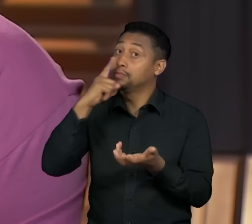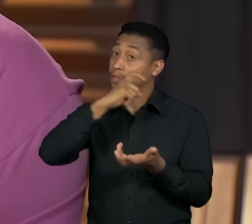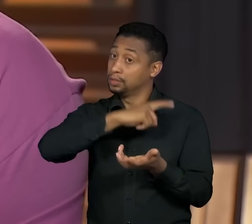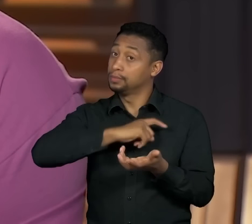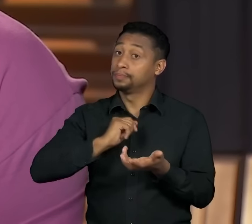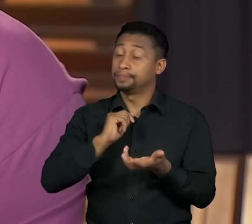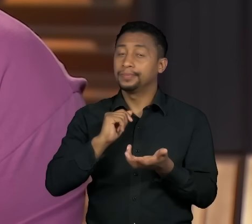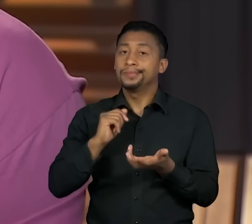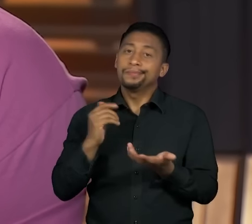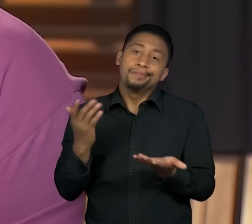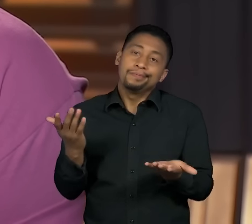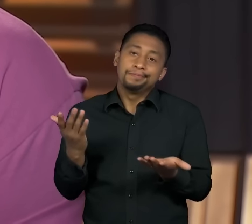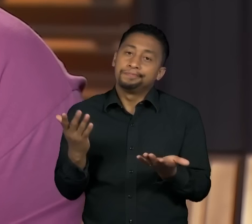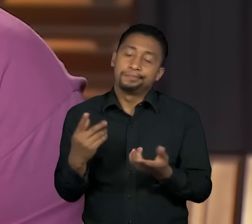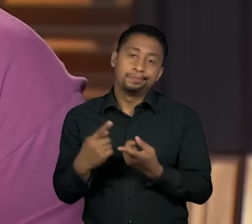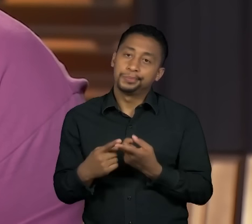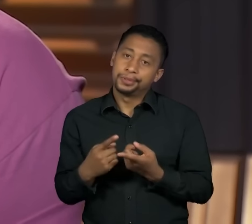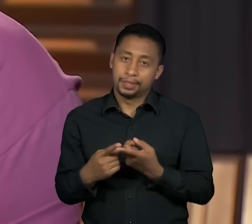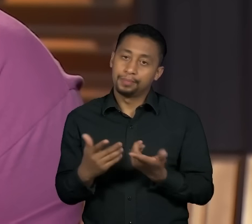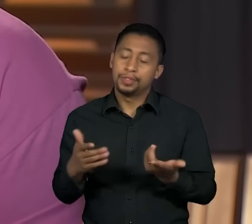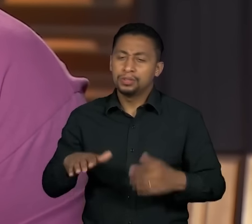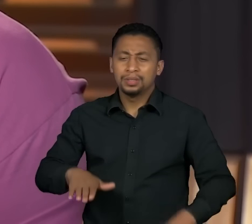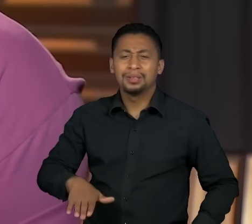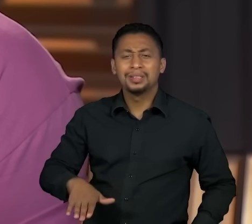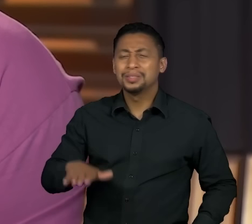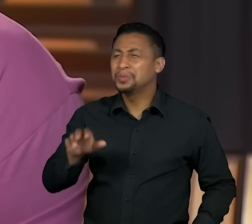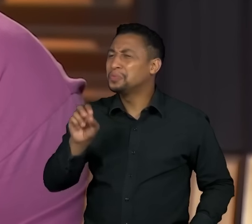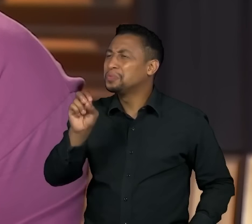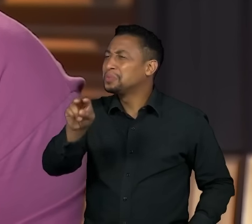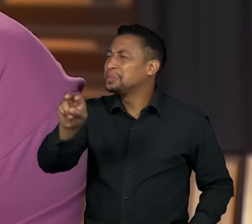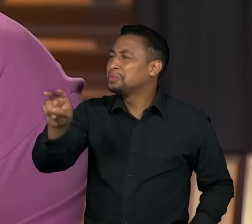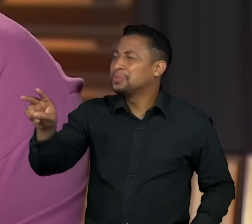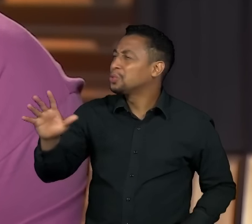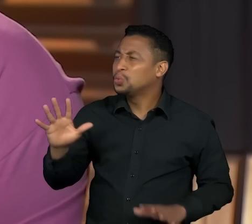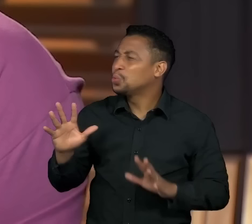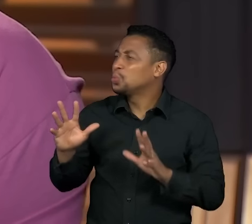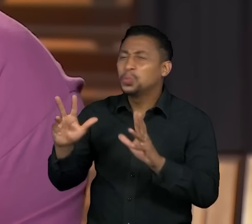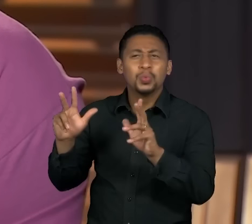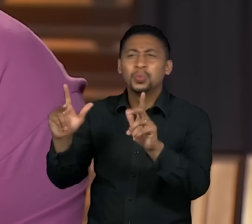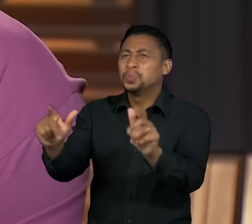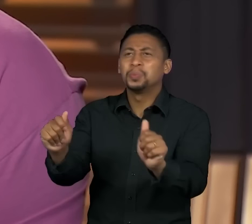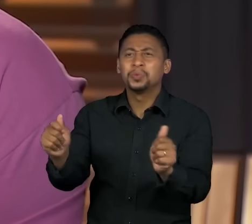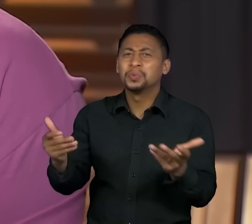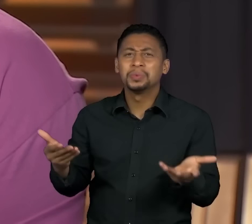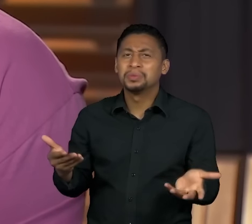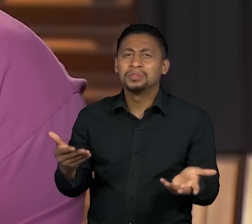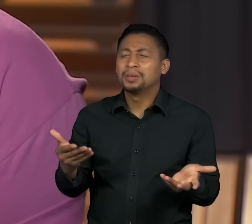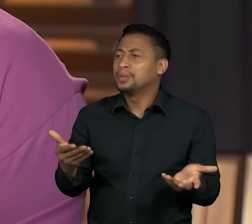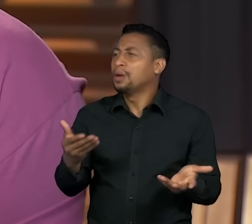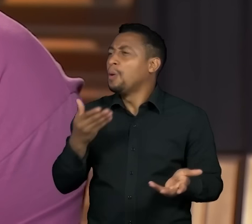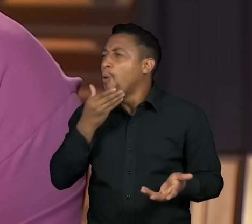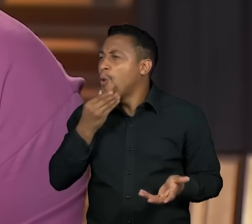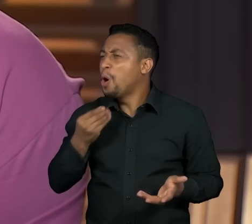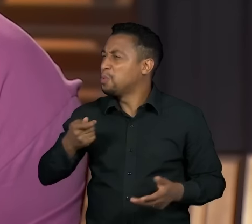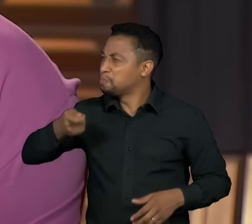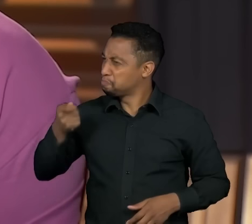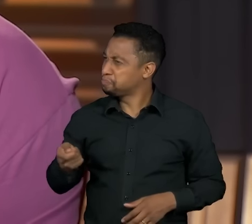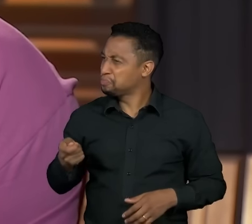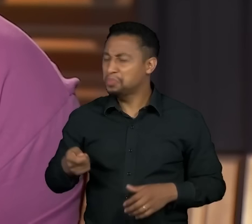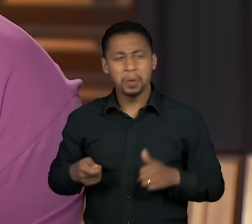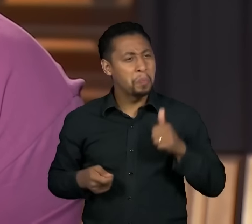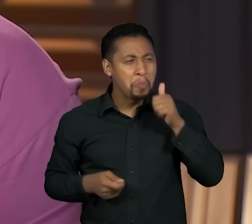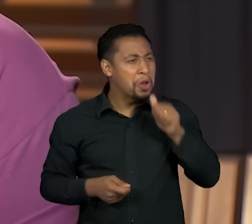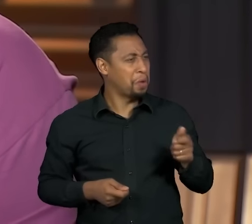porque a gente cresceu vendo todo mundo hétero, em filme, em livro, em todo canto, e o que era um elemento